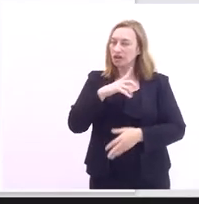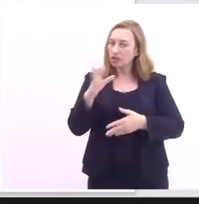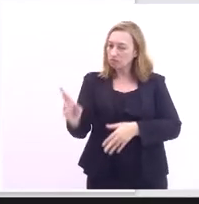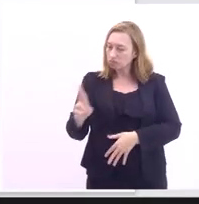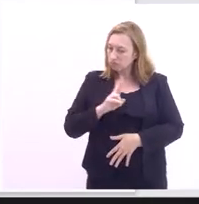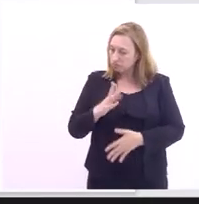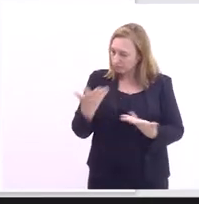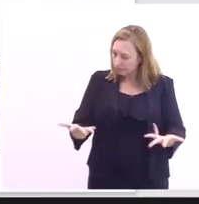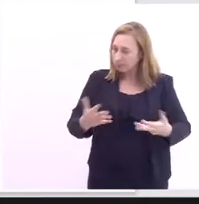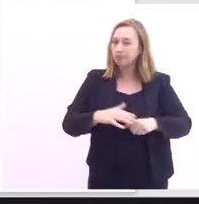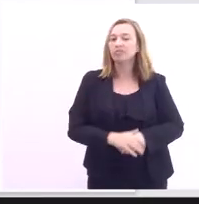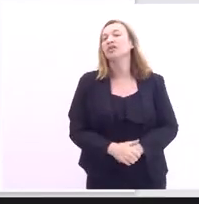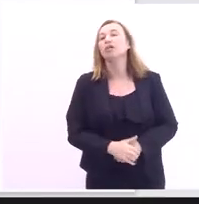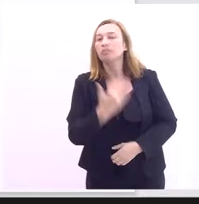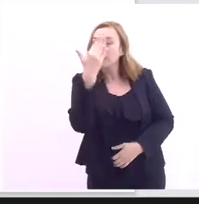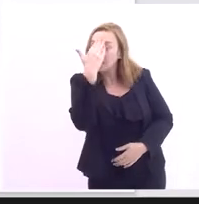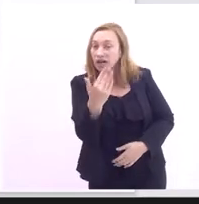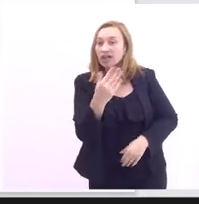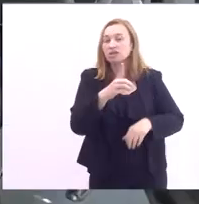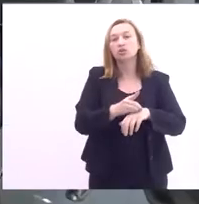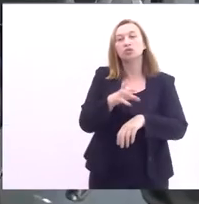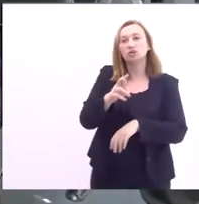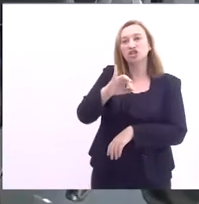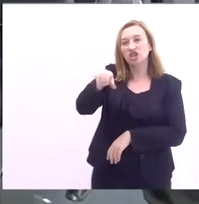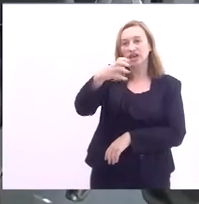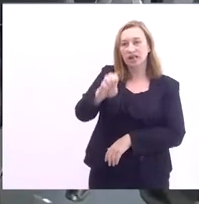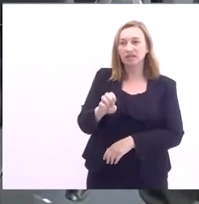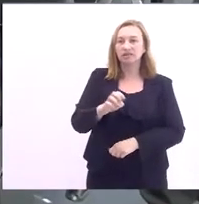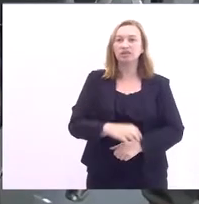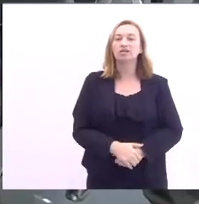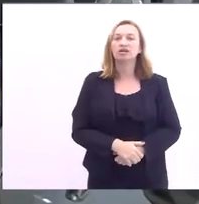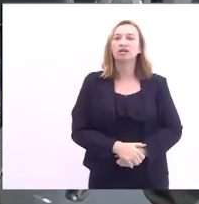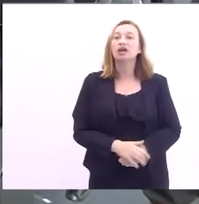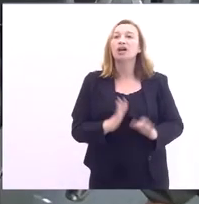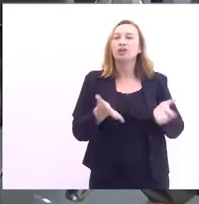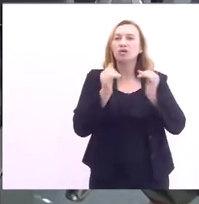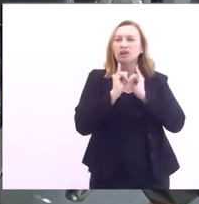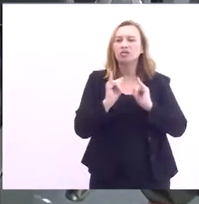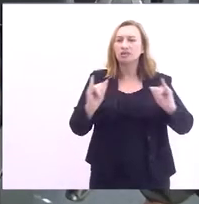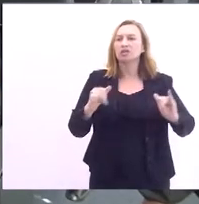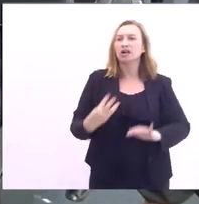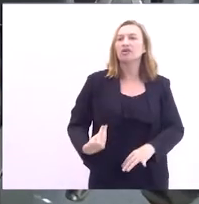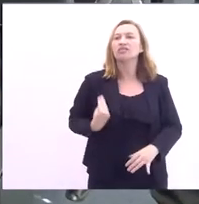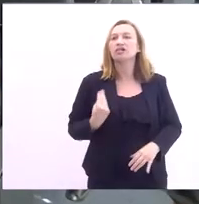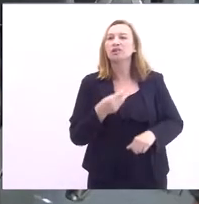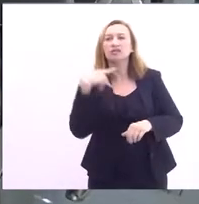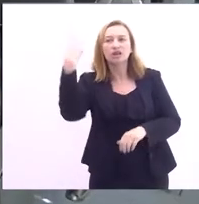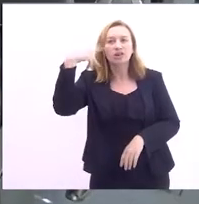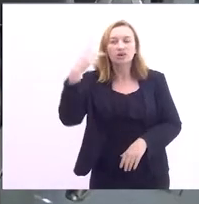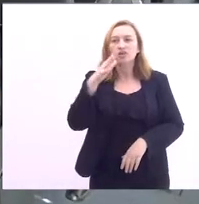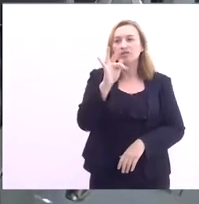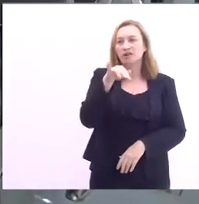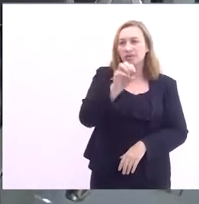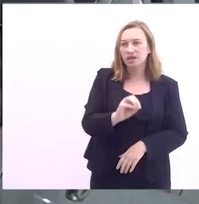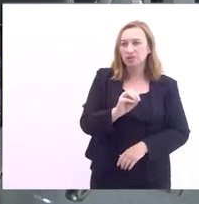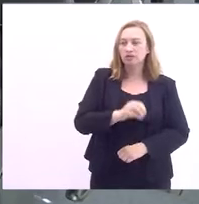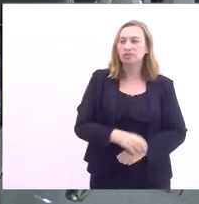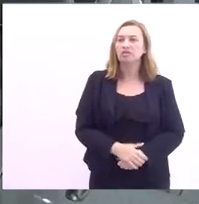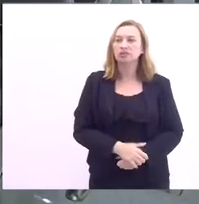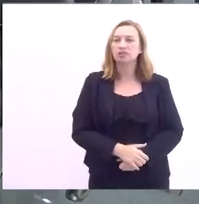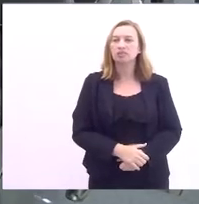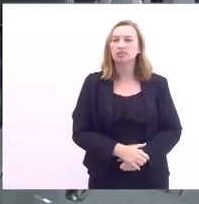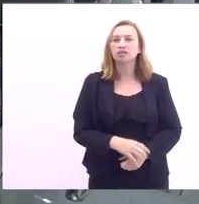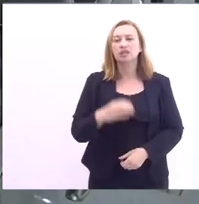necessária. Muito obrigado, doutora Jaqueline Godoy. Eu quero anunciar a presença do vereador Fabiano Gonçalves, de